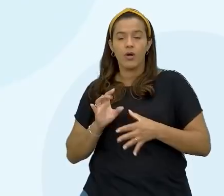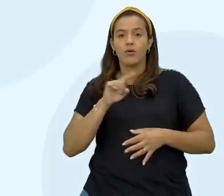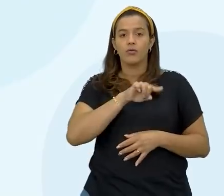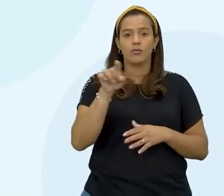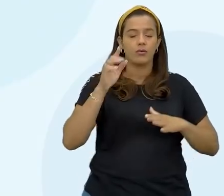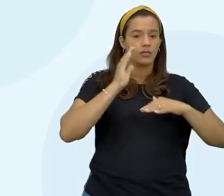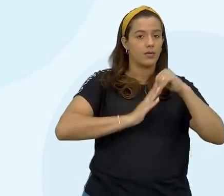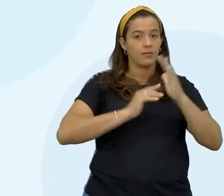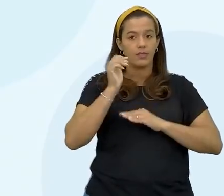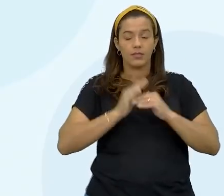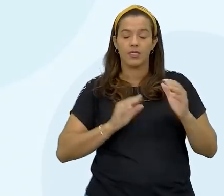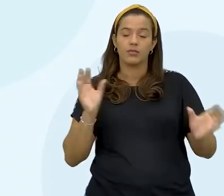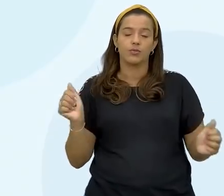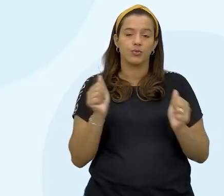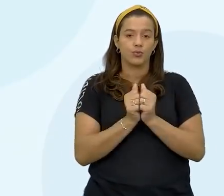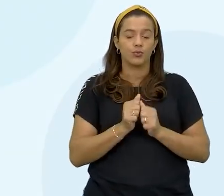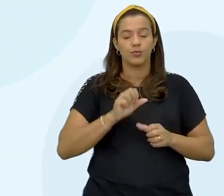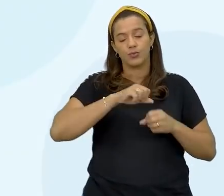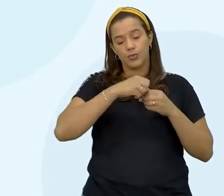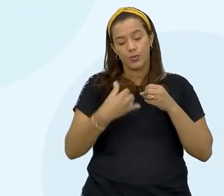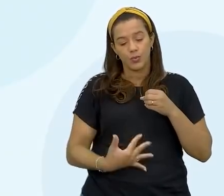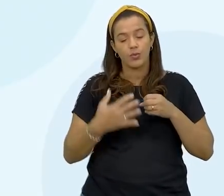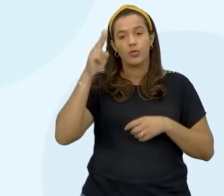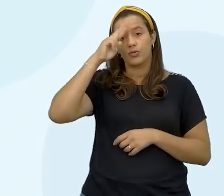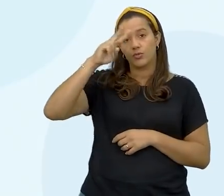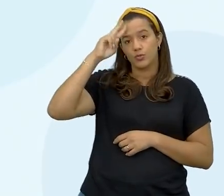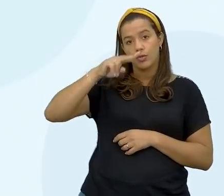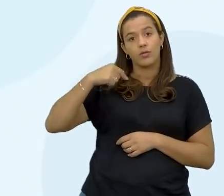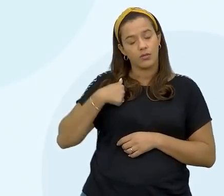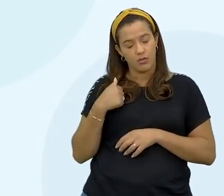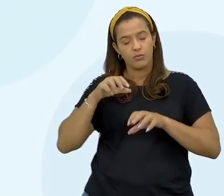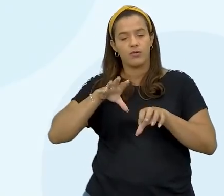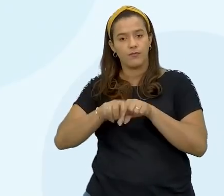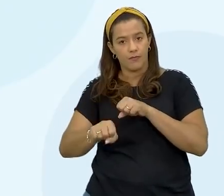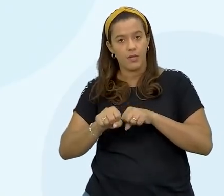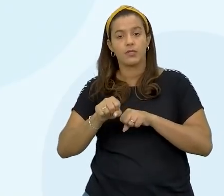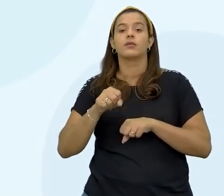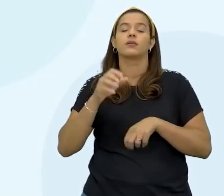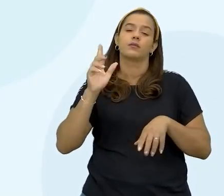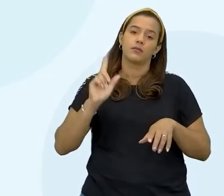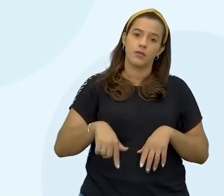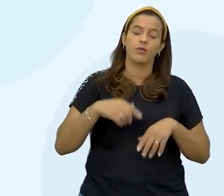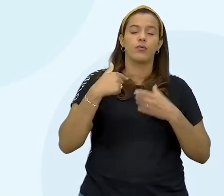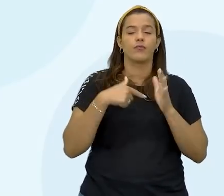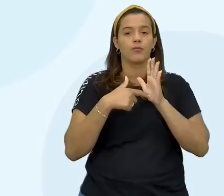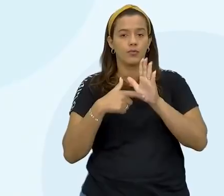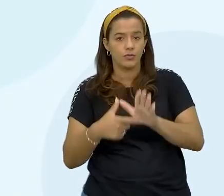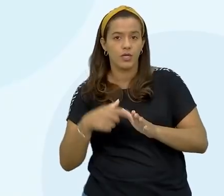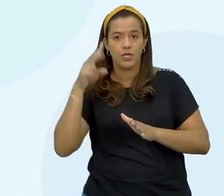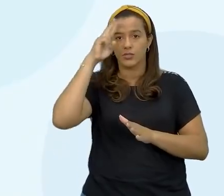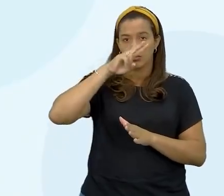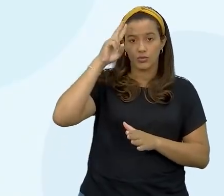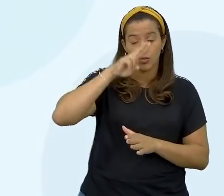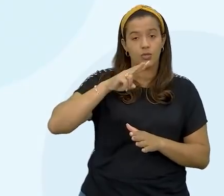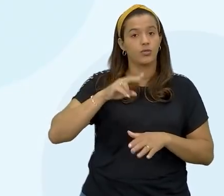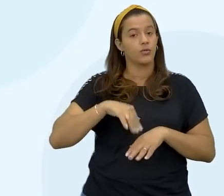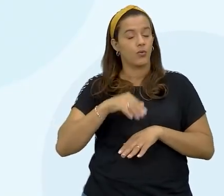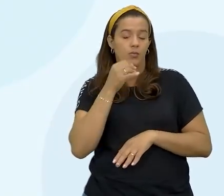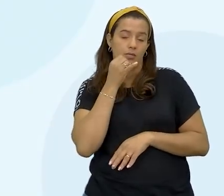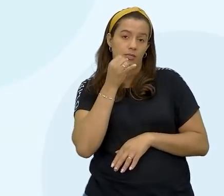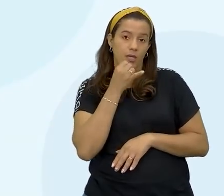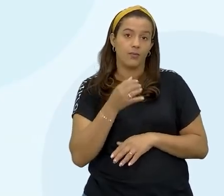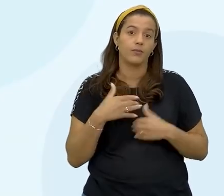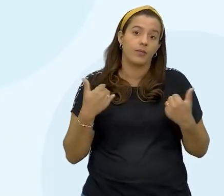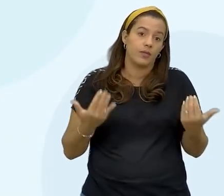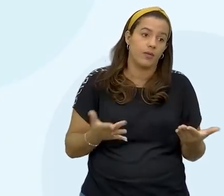habilidades nos nossos componentes. Dei exemplo de história, porque eu sou formada em história, eu trago o componente história como esse exemplo. Então,